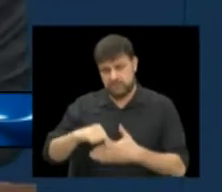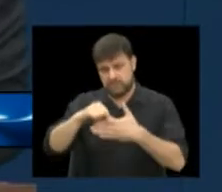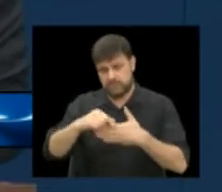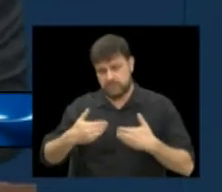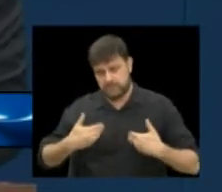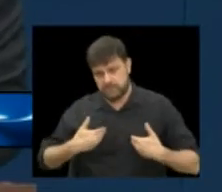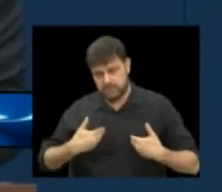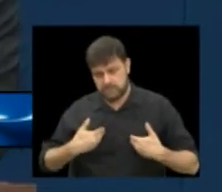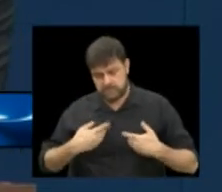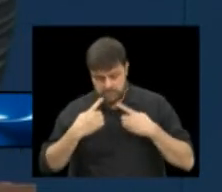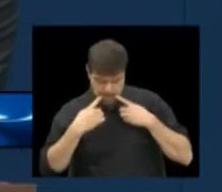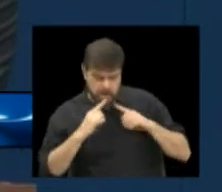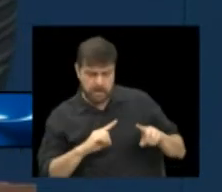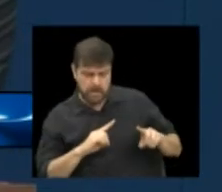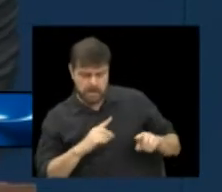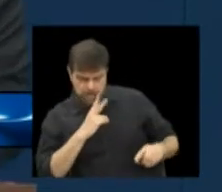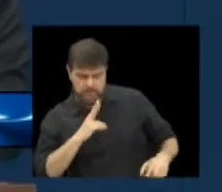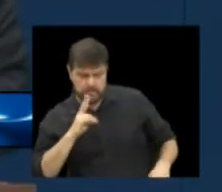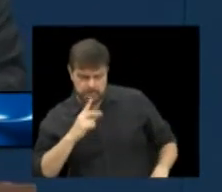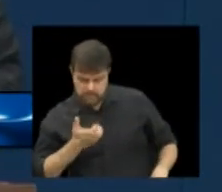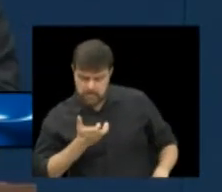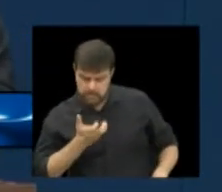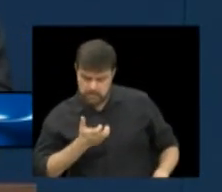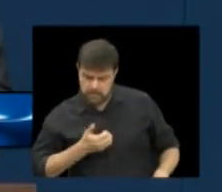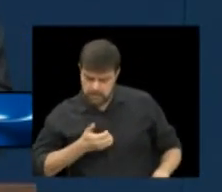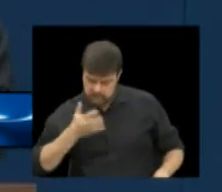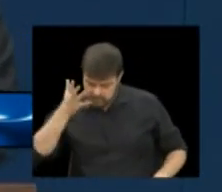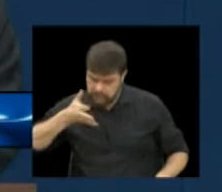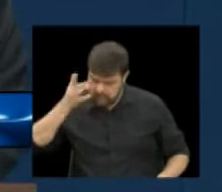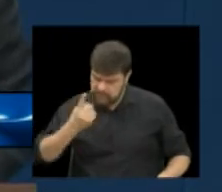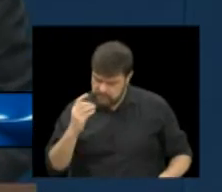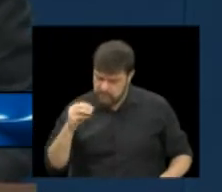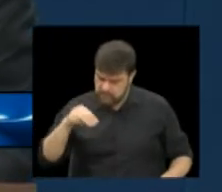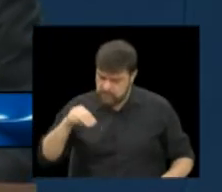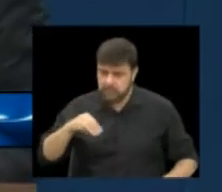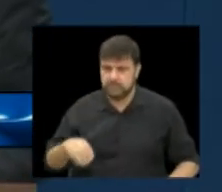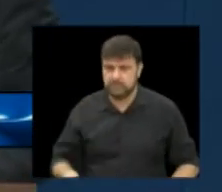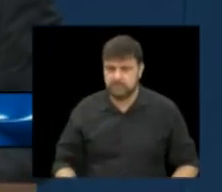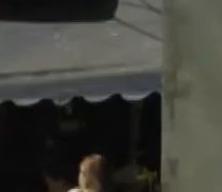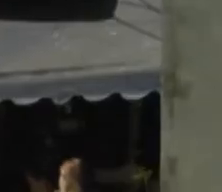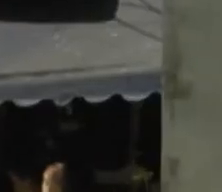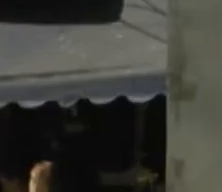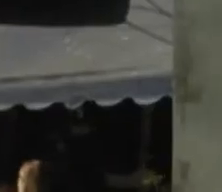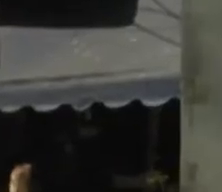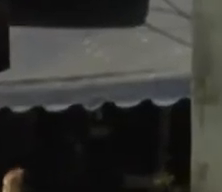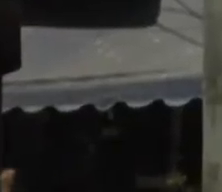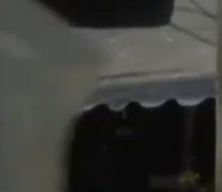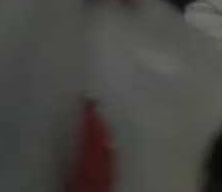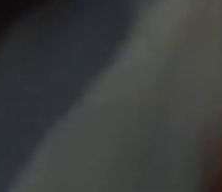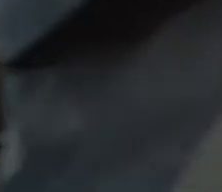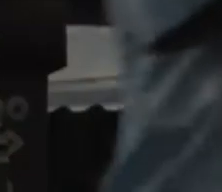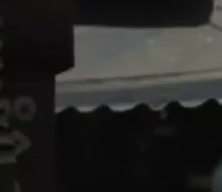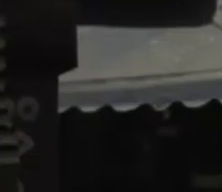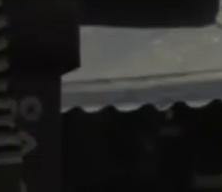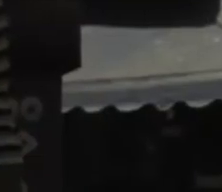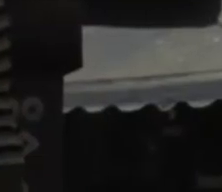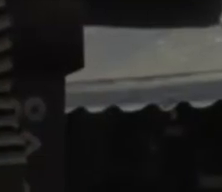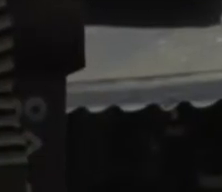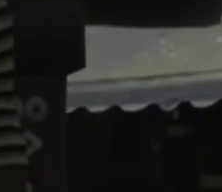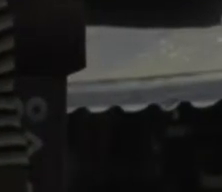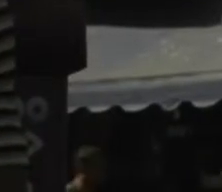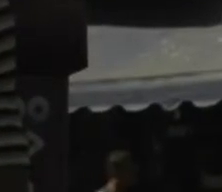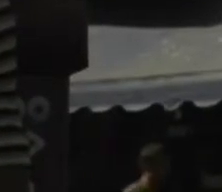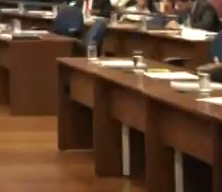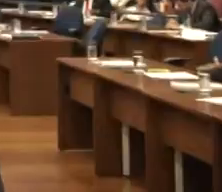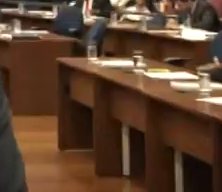Galtério, apresentou uma emenda antes da distribuição nos setores da casa que vão analisar a matéria. O ajuste estabelece idade mínima para